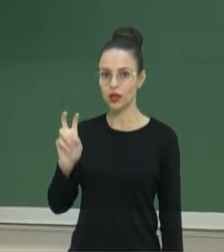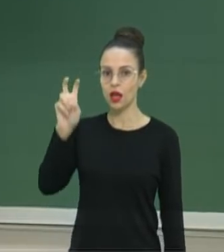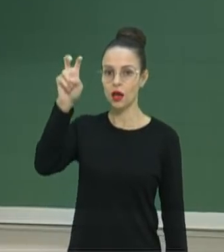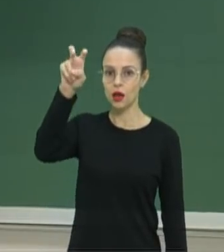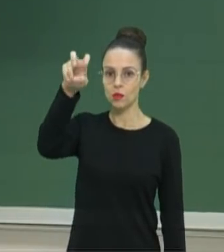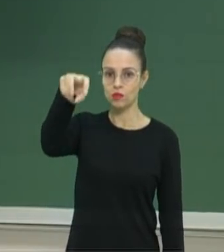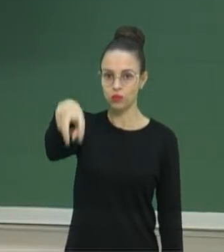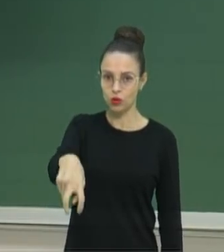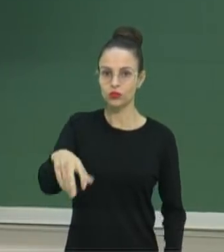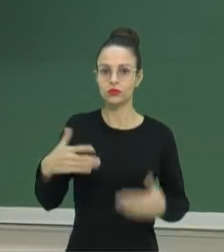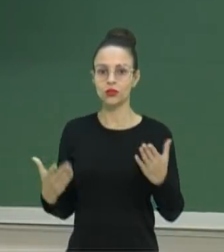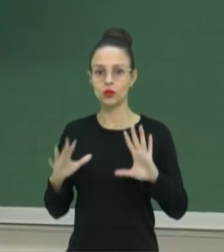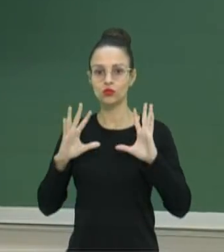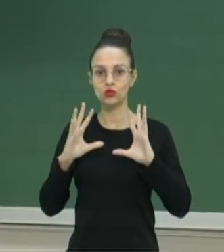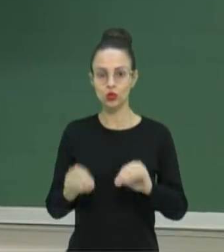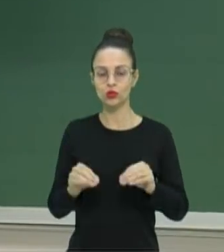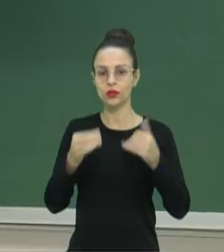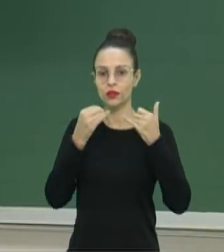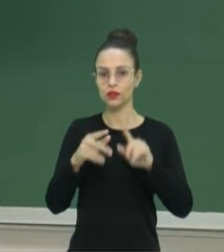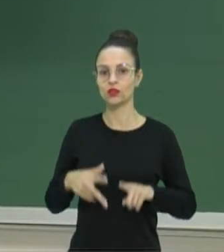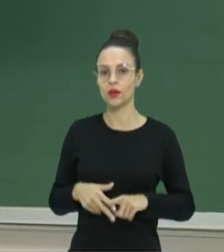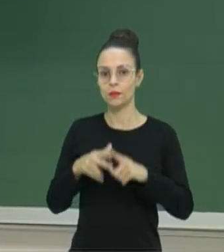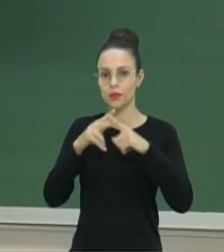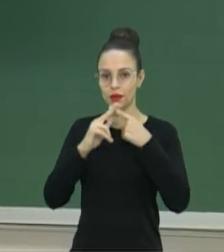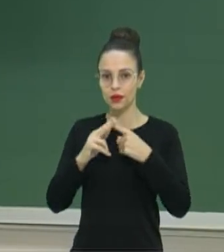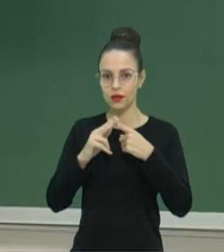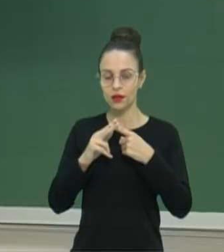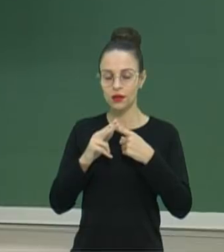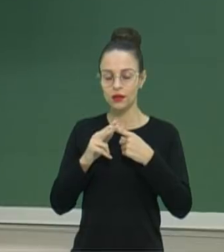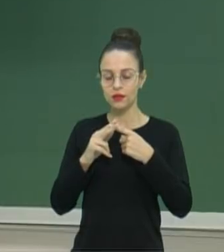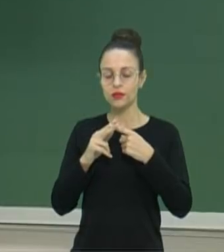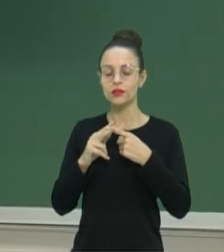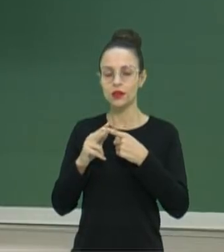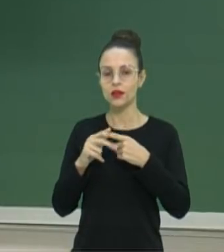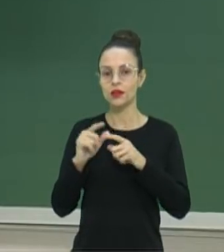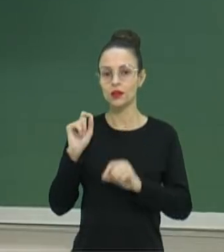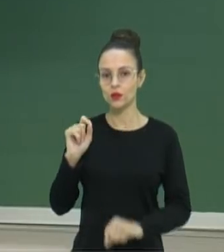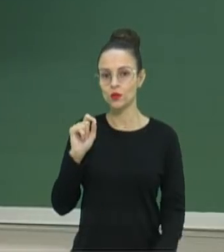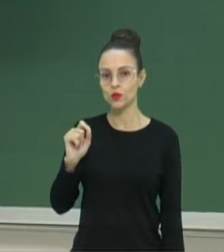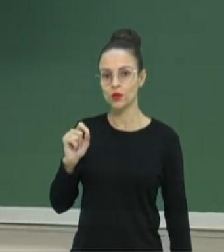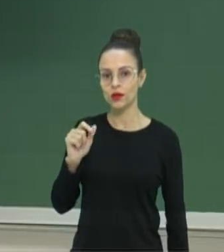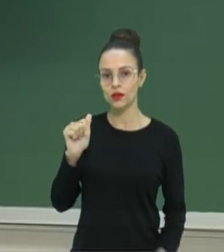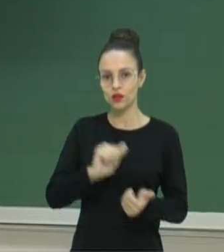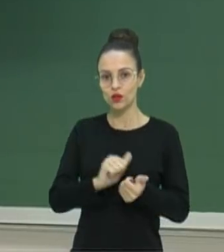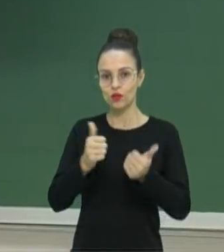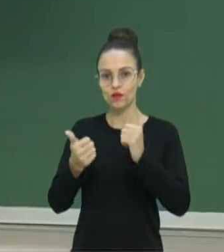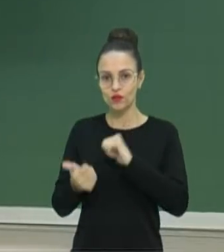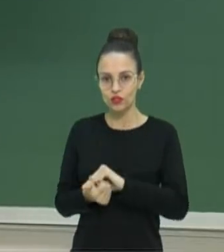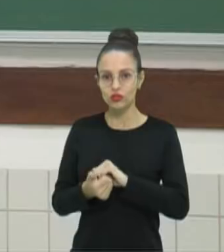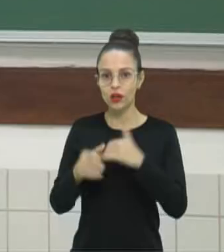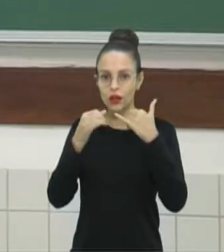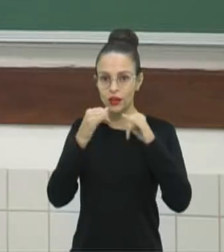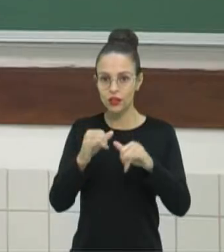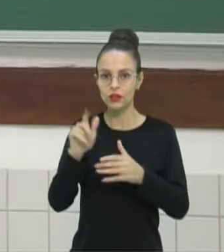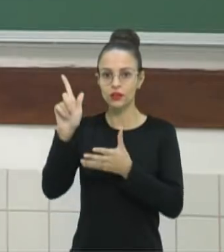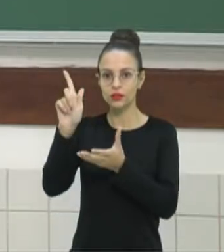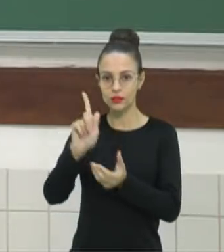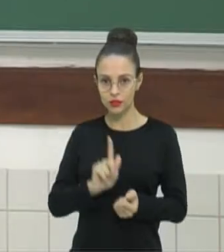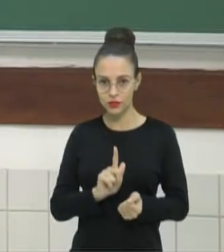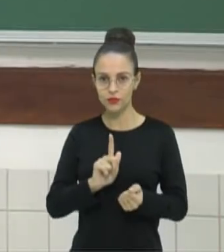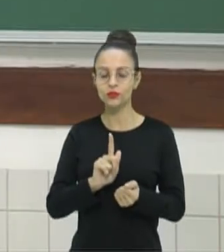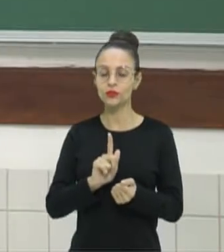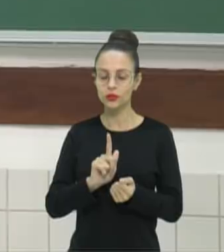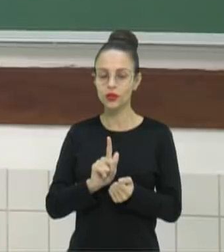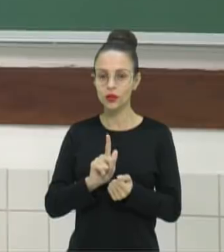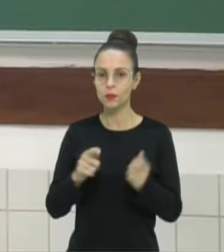caindo. Então, toda a energia mecânica acumulada aqui no ponto mais alto da figura 2 vai ser convertida em energia gravitacional,